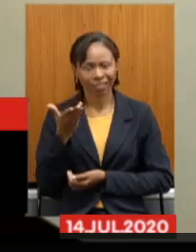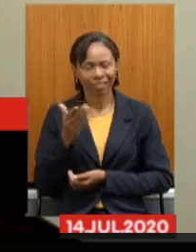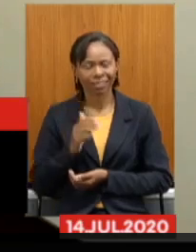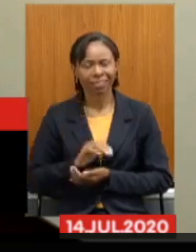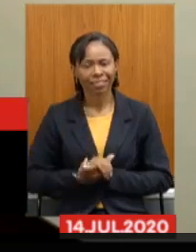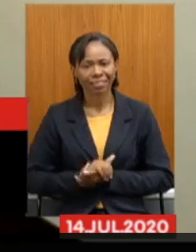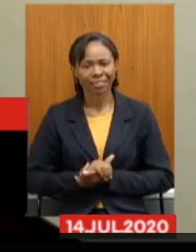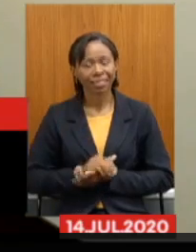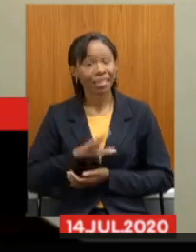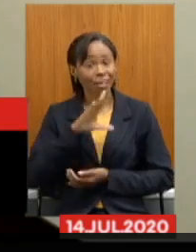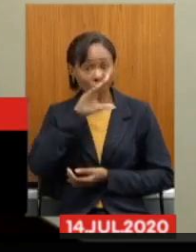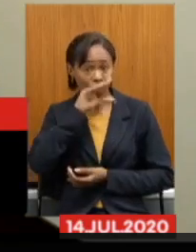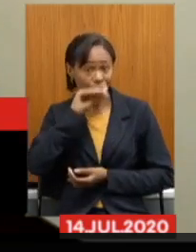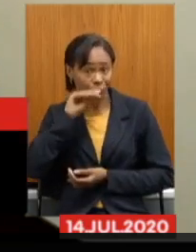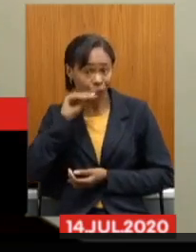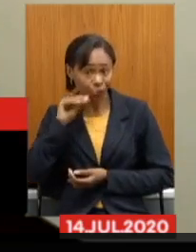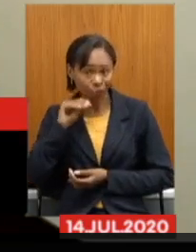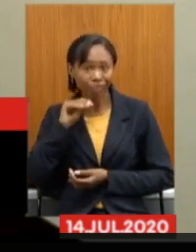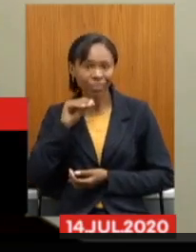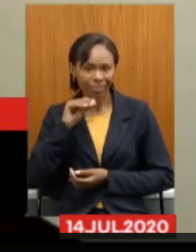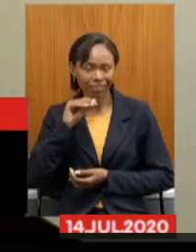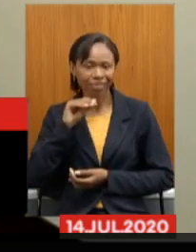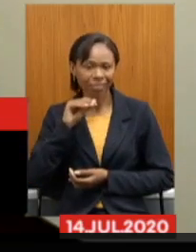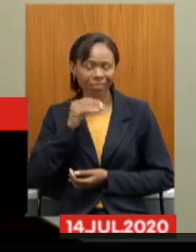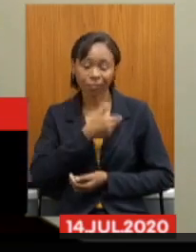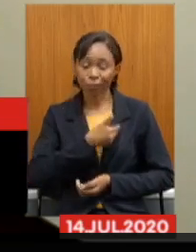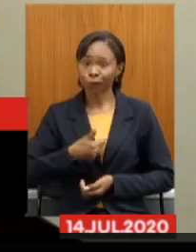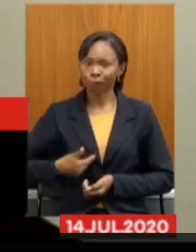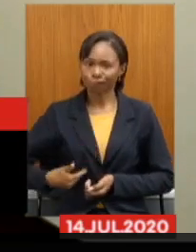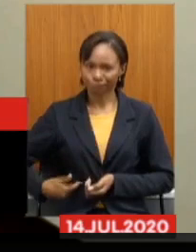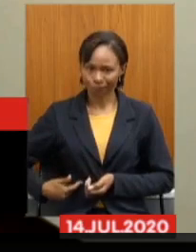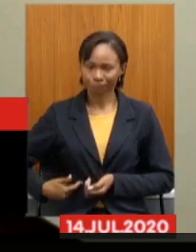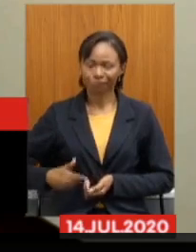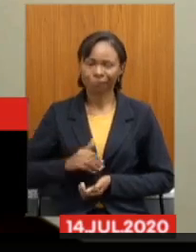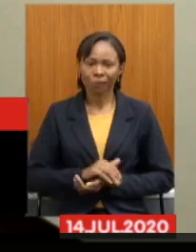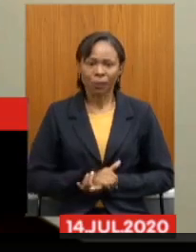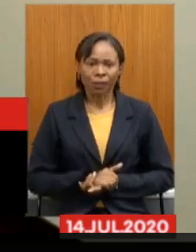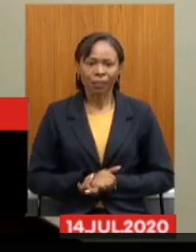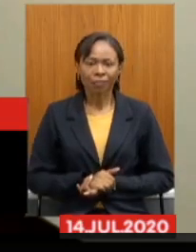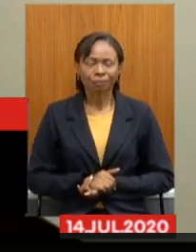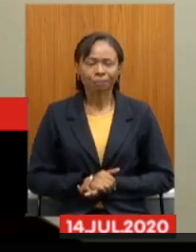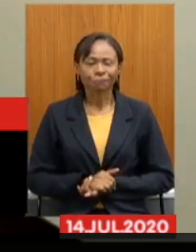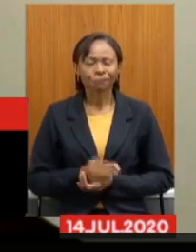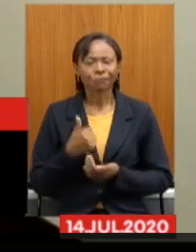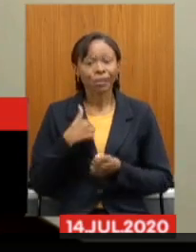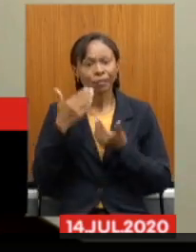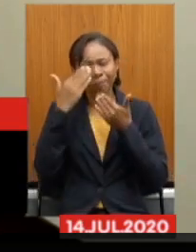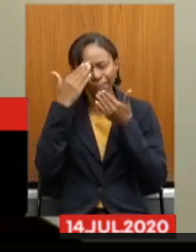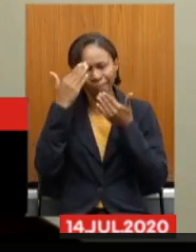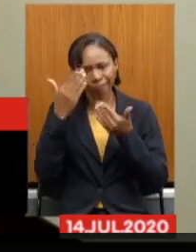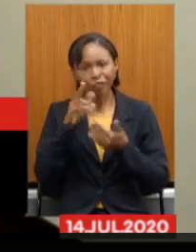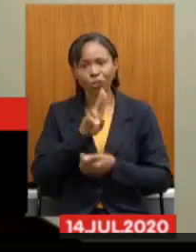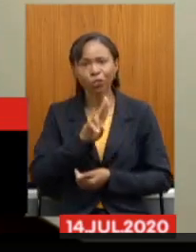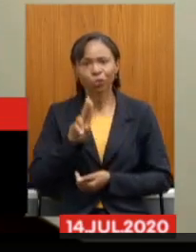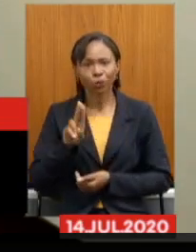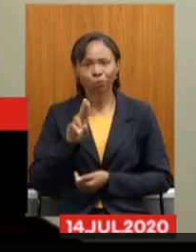deputadas e servidores públicos estaduais. Agradeço em nome da